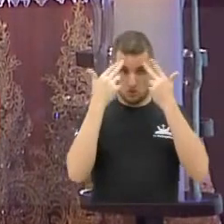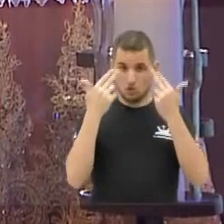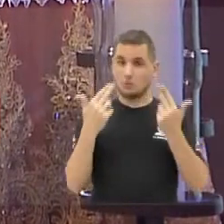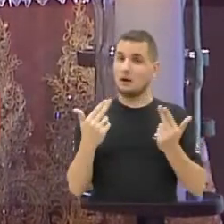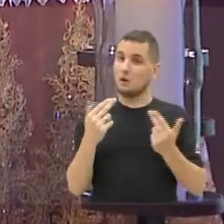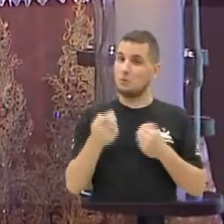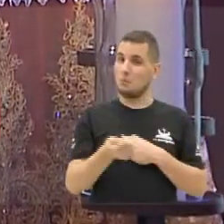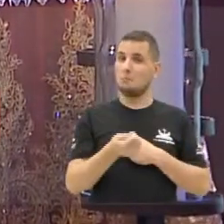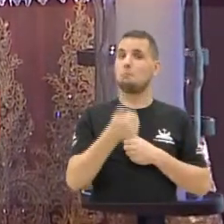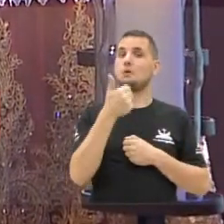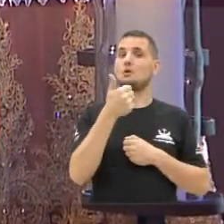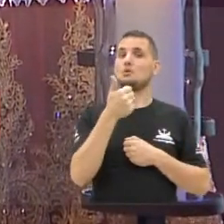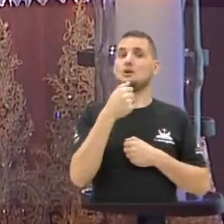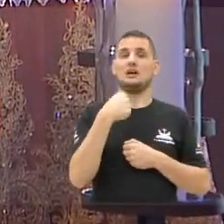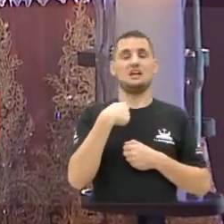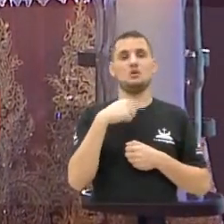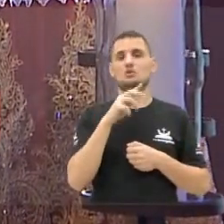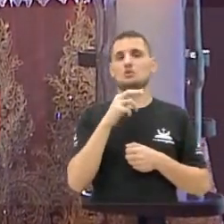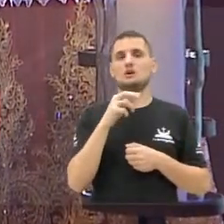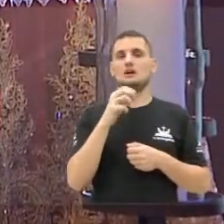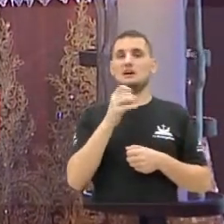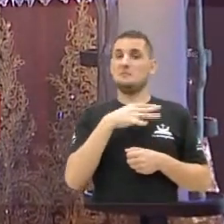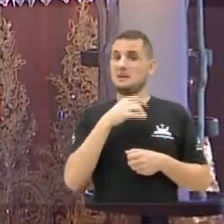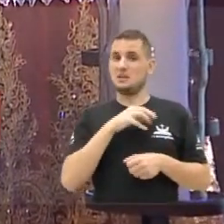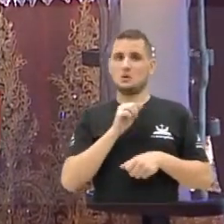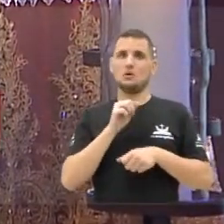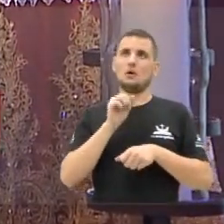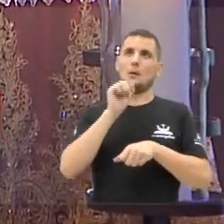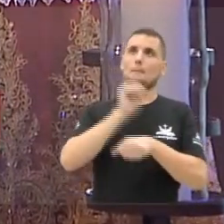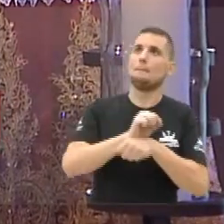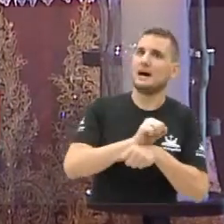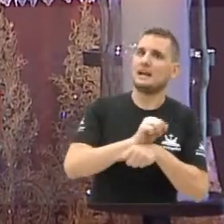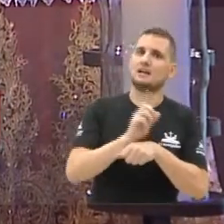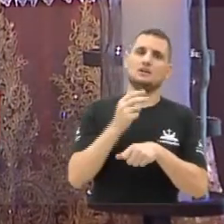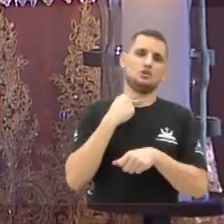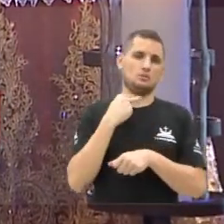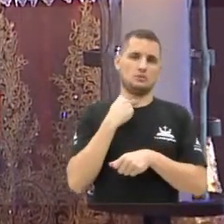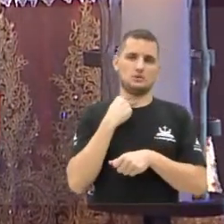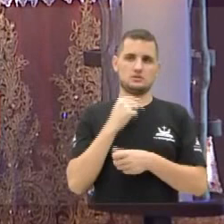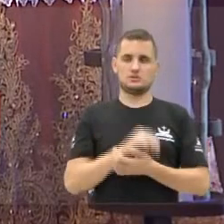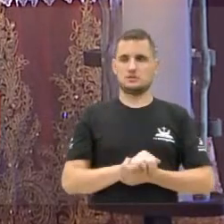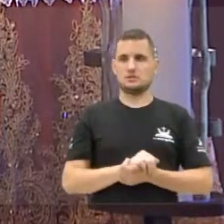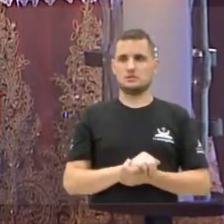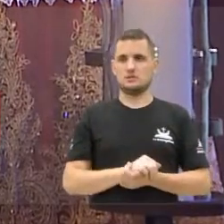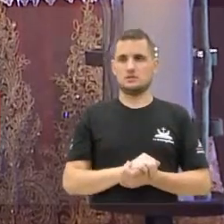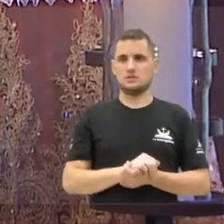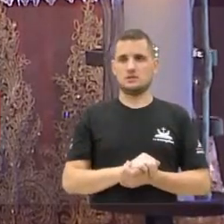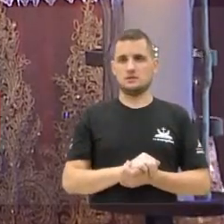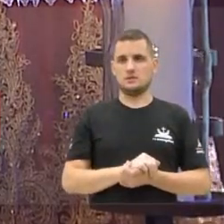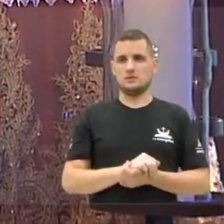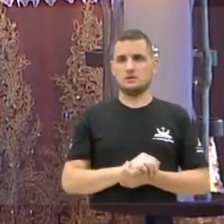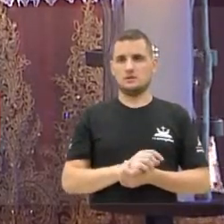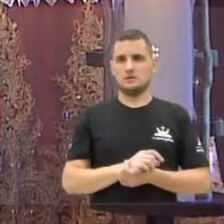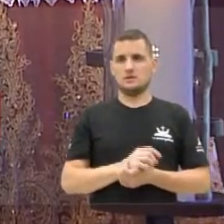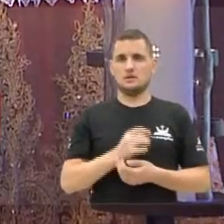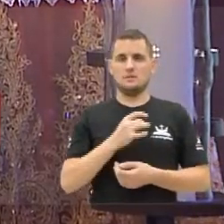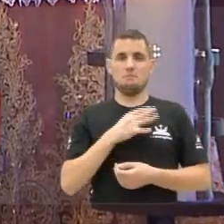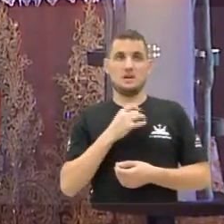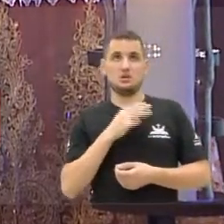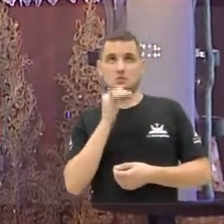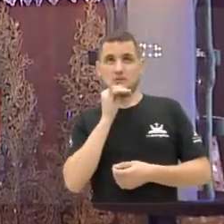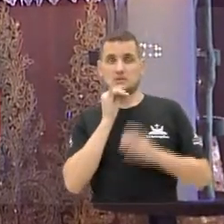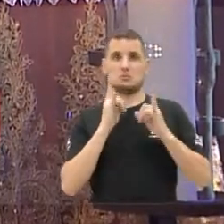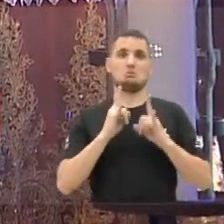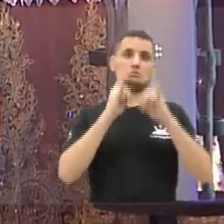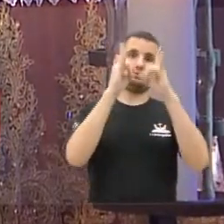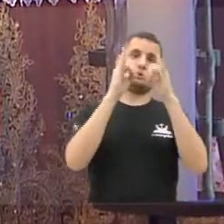que ele não me paralisa. Medo da altura, medo de uma velocidade excessiva, o medo é até